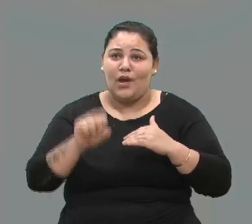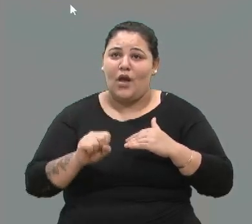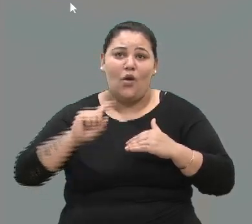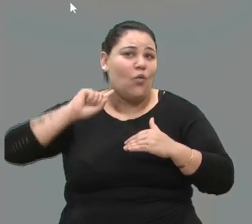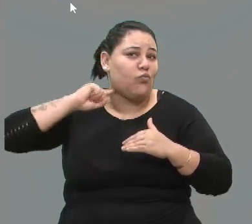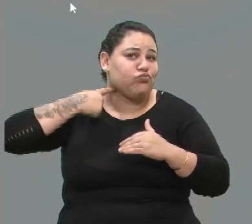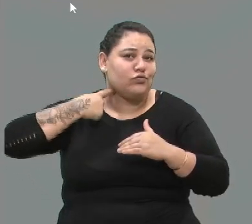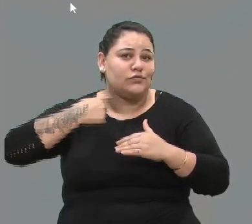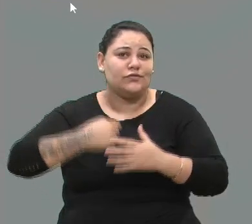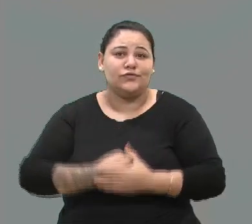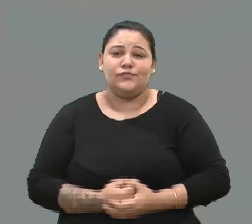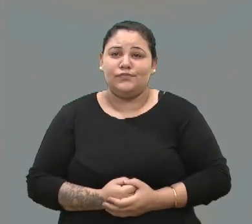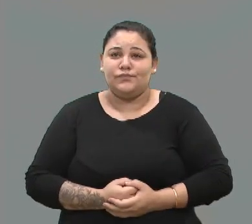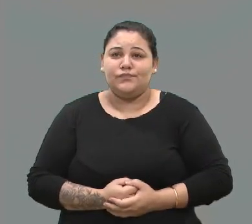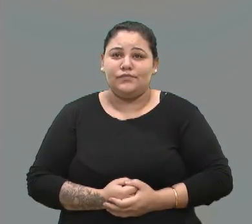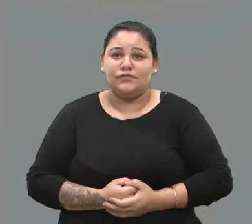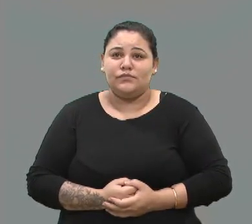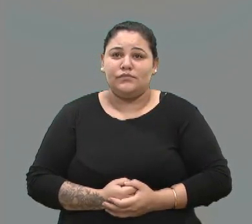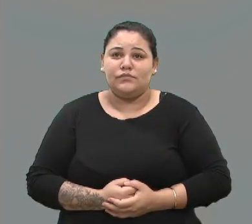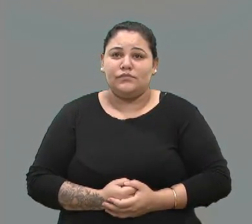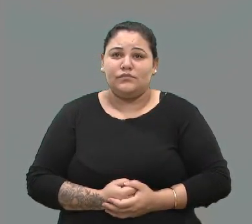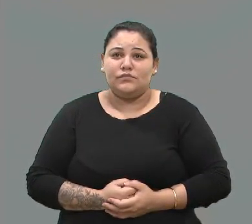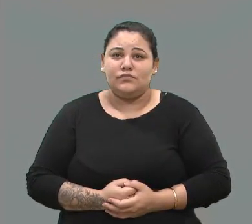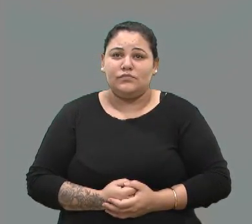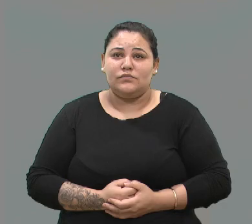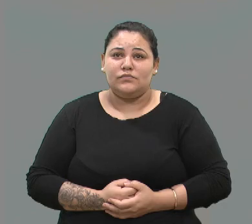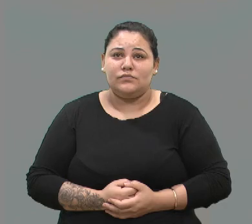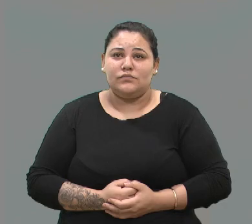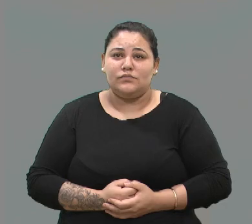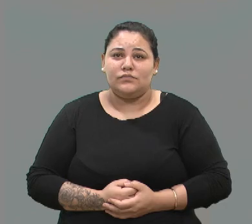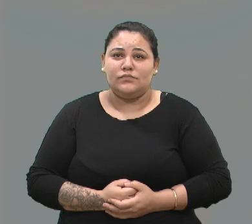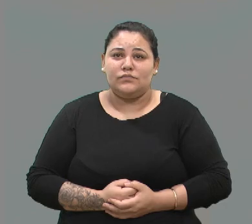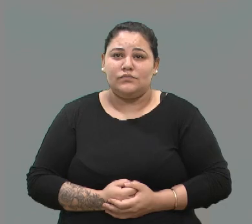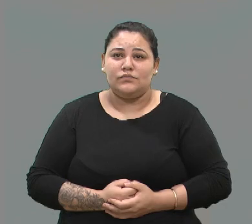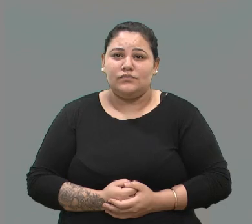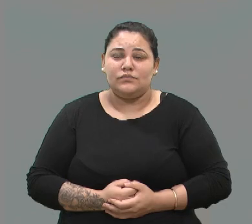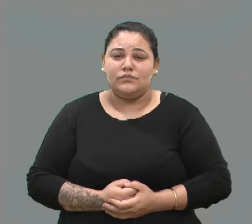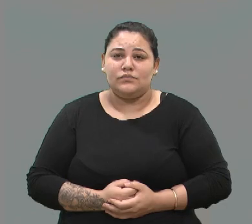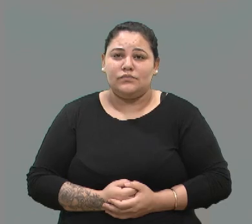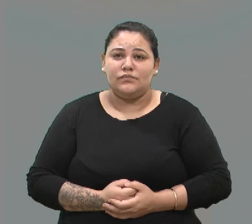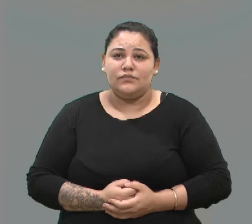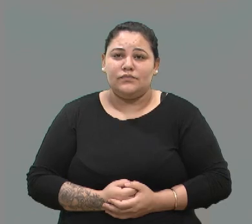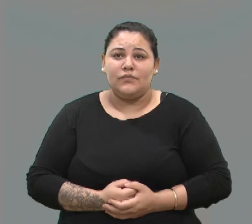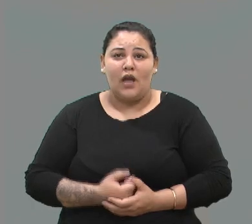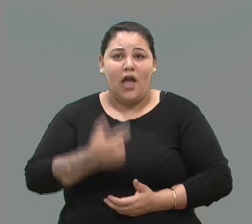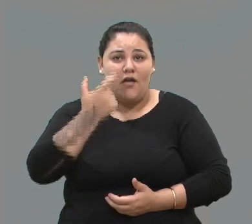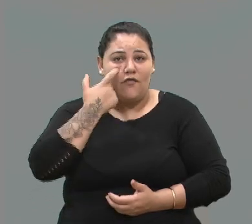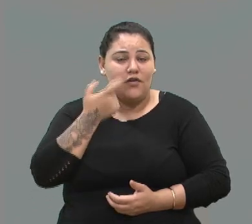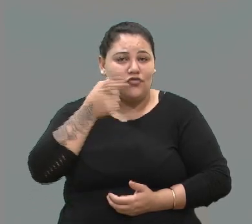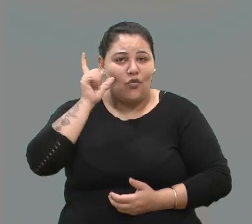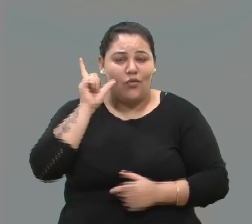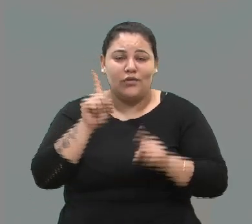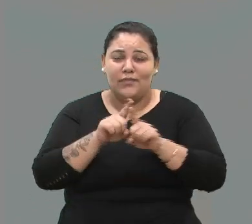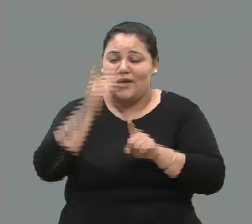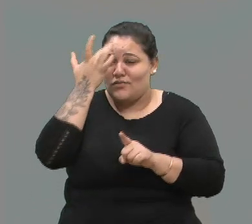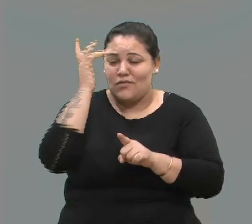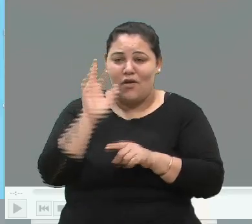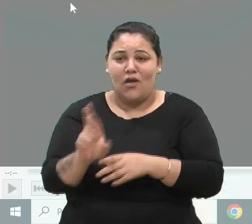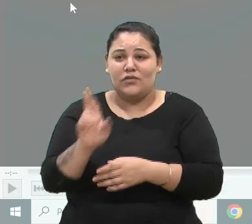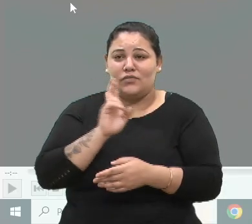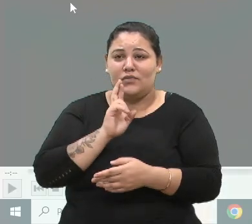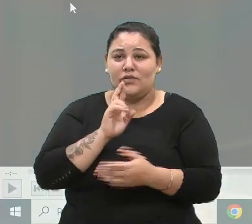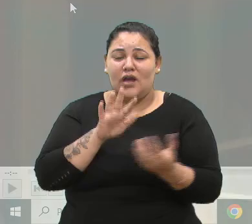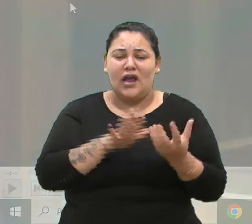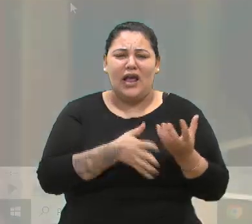me deparo ontem com uma notícia que até fiquei assim, meio, eu não sabia o que falar, que a Codeca estava